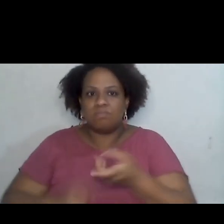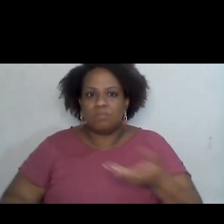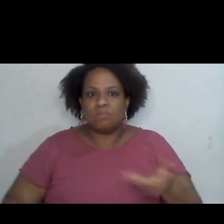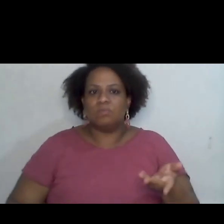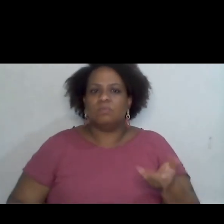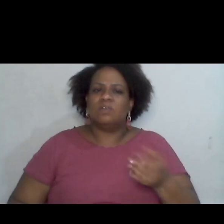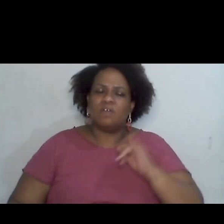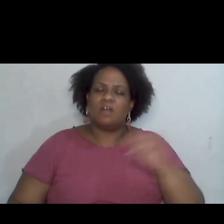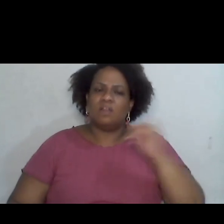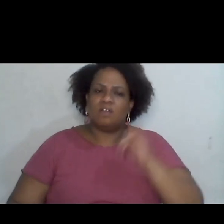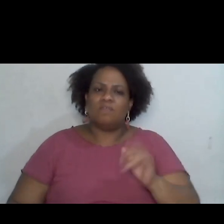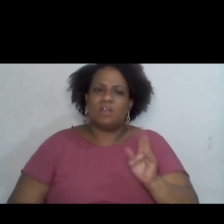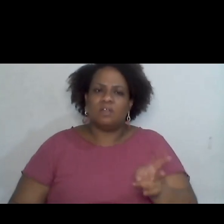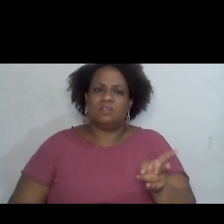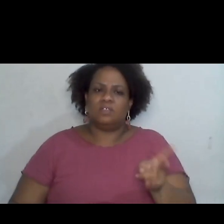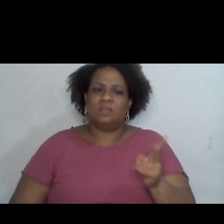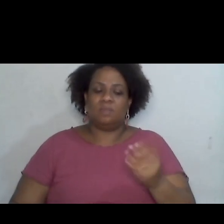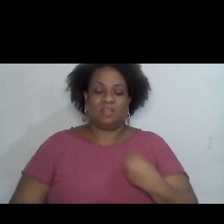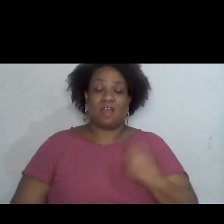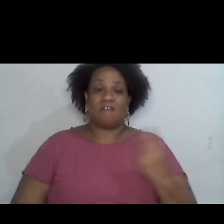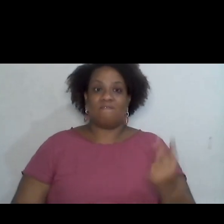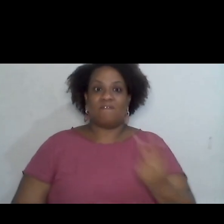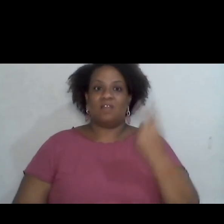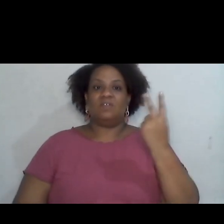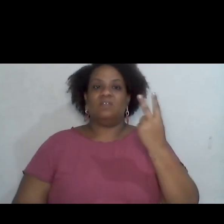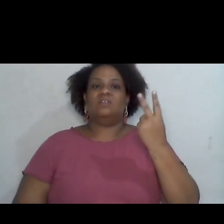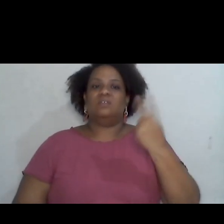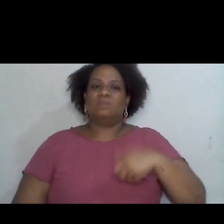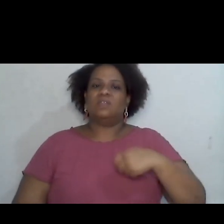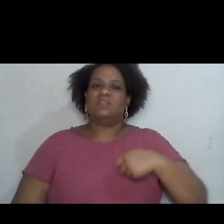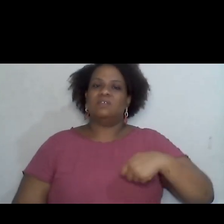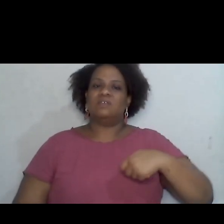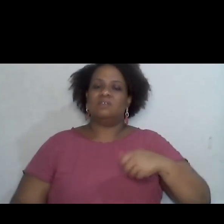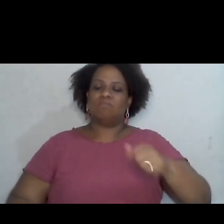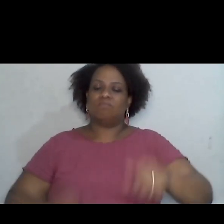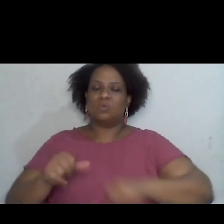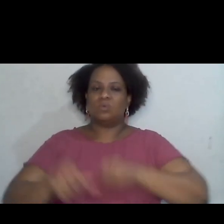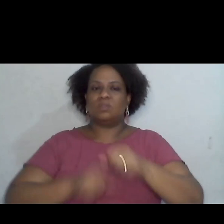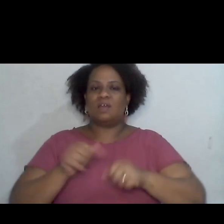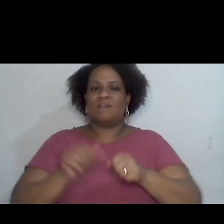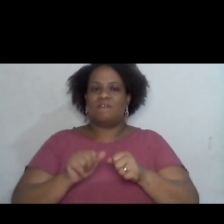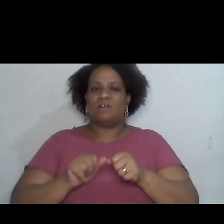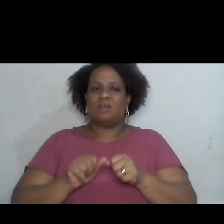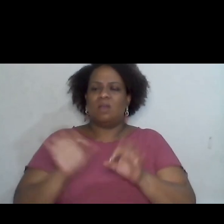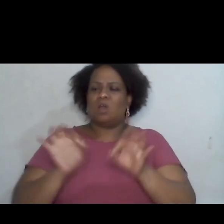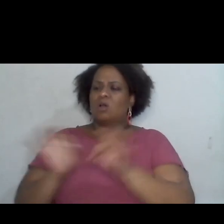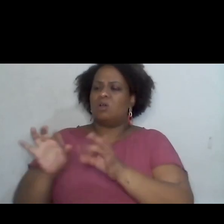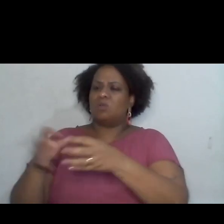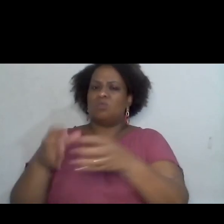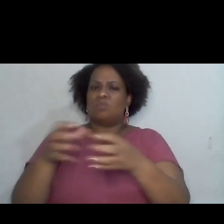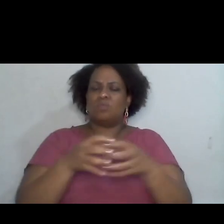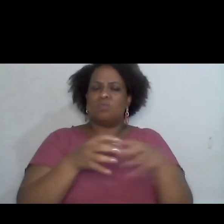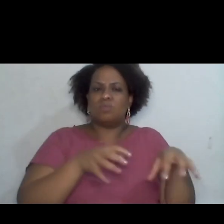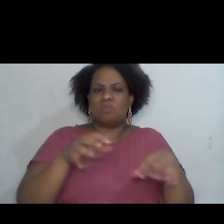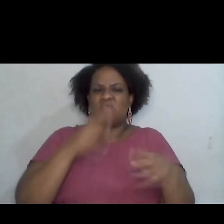tempo todo, a nossa organização, às vezes, ela é necessária para a construção, porque às vezes eu vejo muita organização para carta de